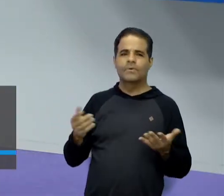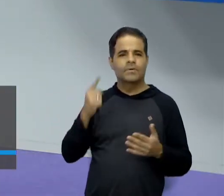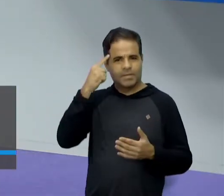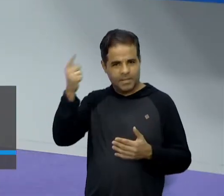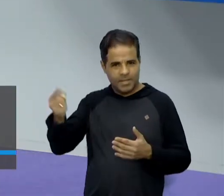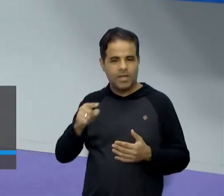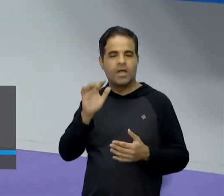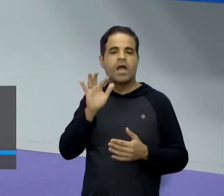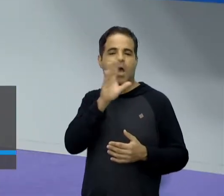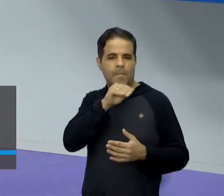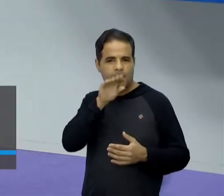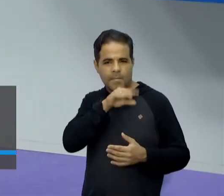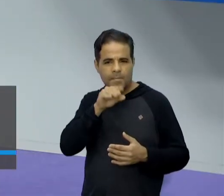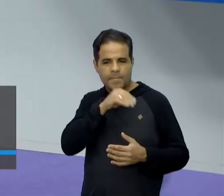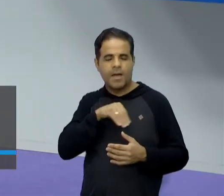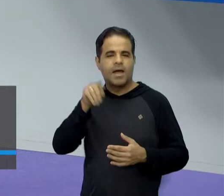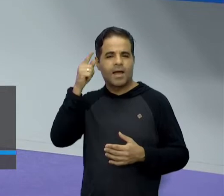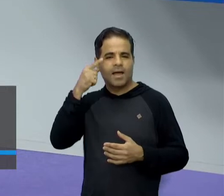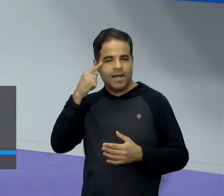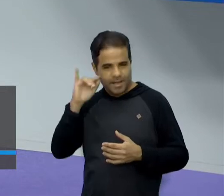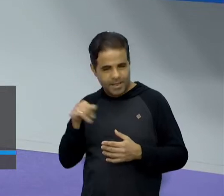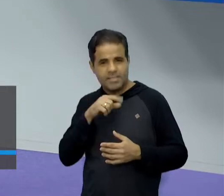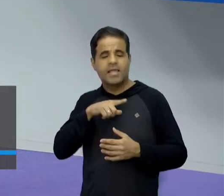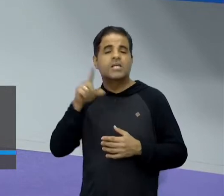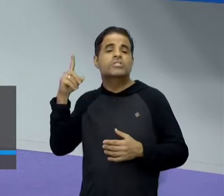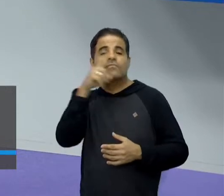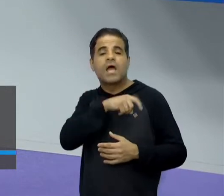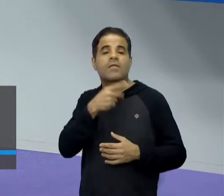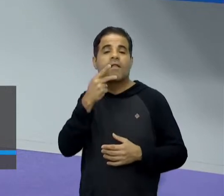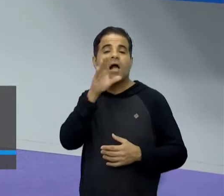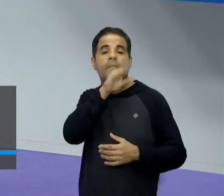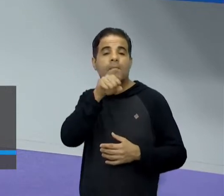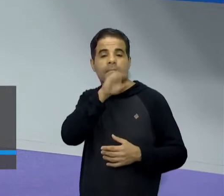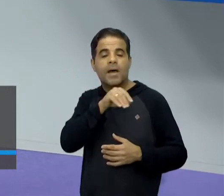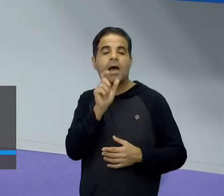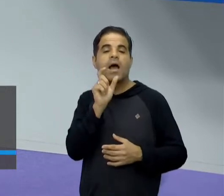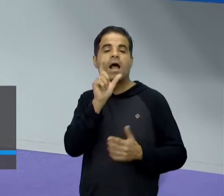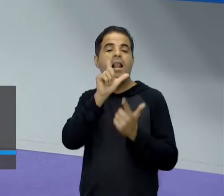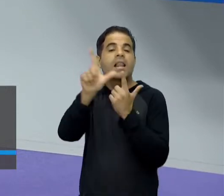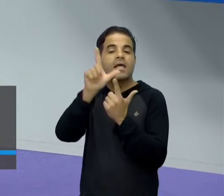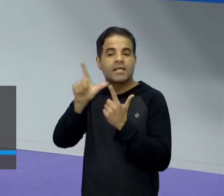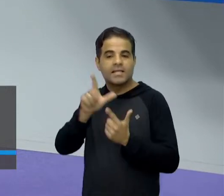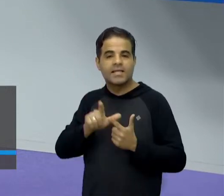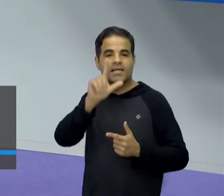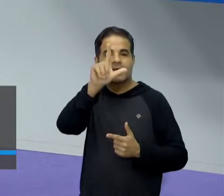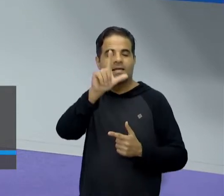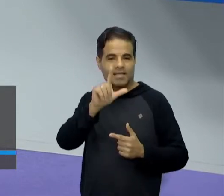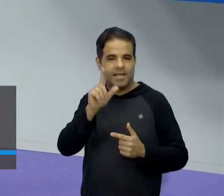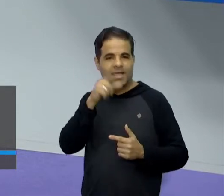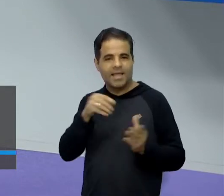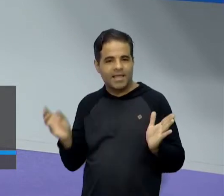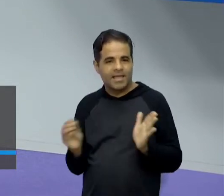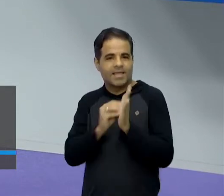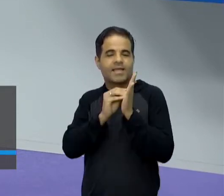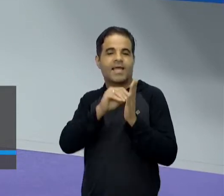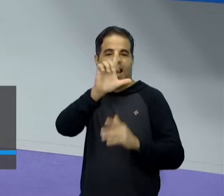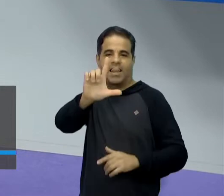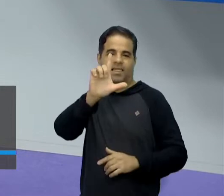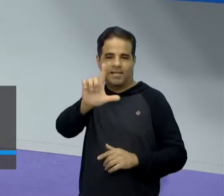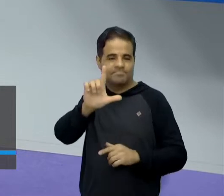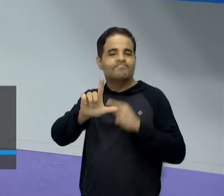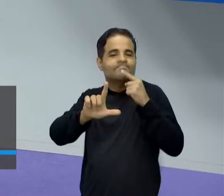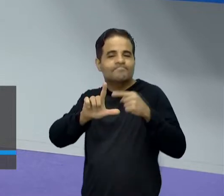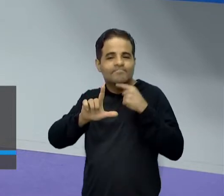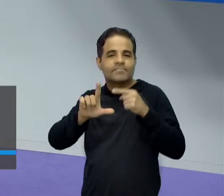no fonema oriental eles têm muita dificuldade com o léxico que vai com a letra L.